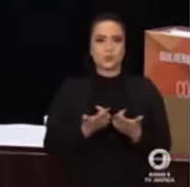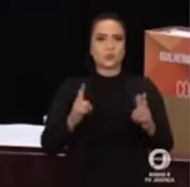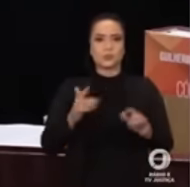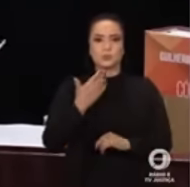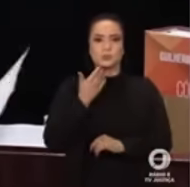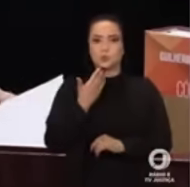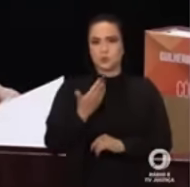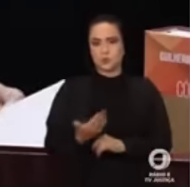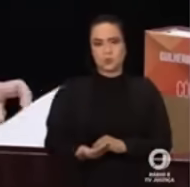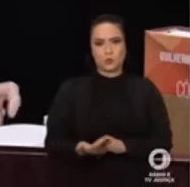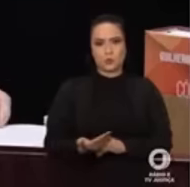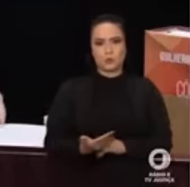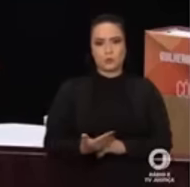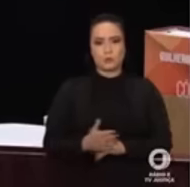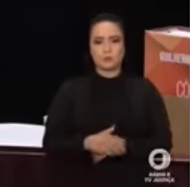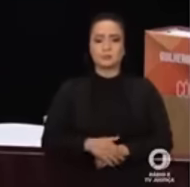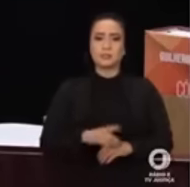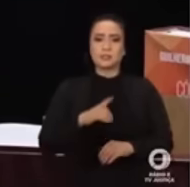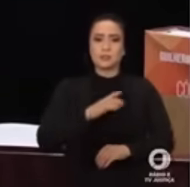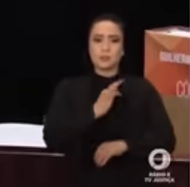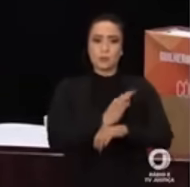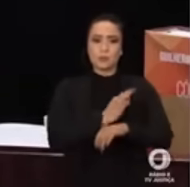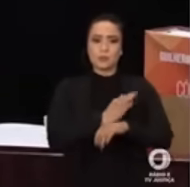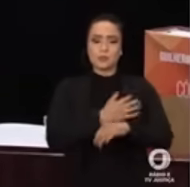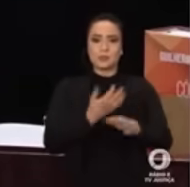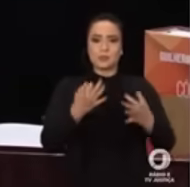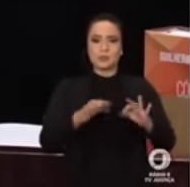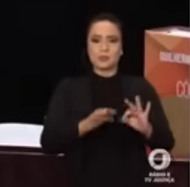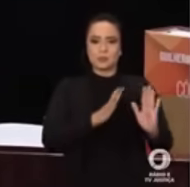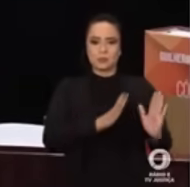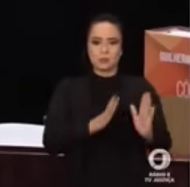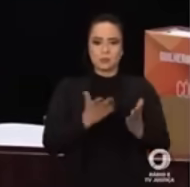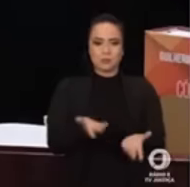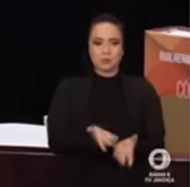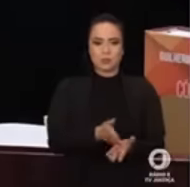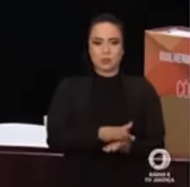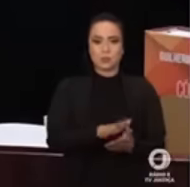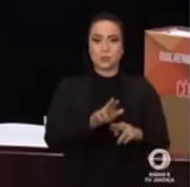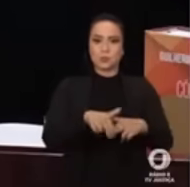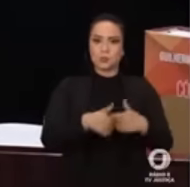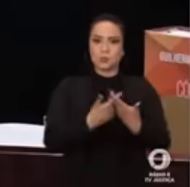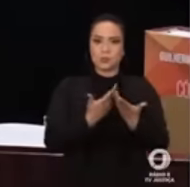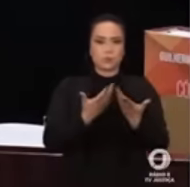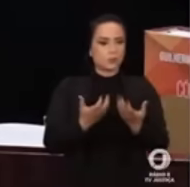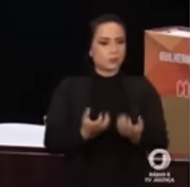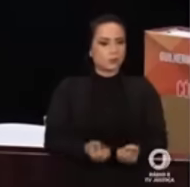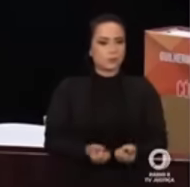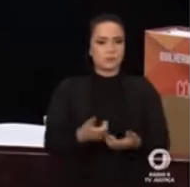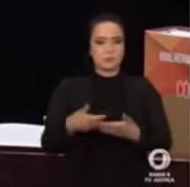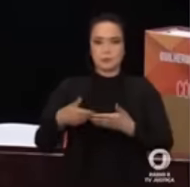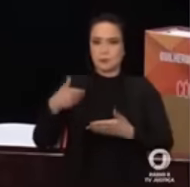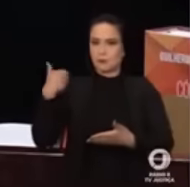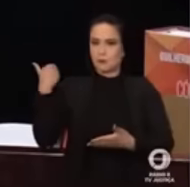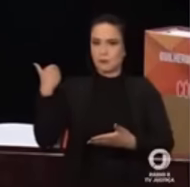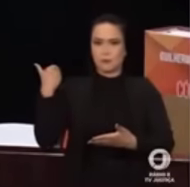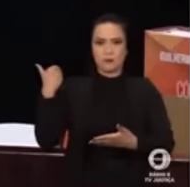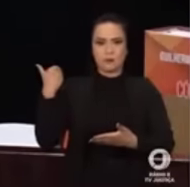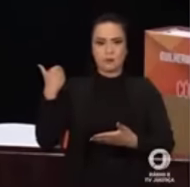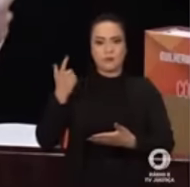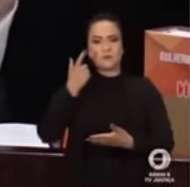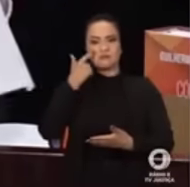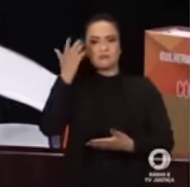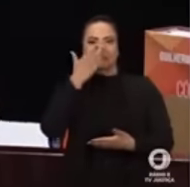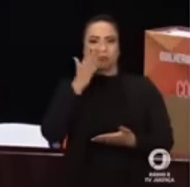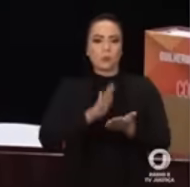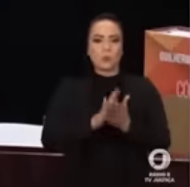pedida, e há a formalização do processo mesmo. Portanto, eu estou rejeitando também essa preliminar, não verifiquei